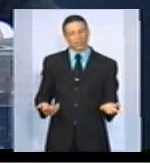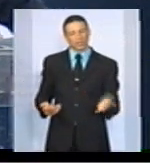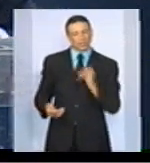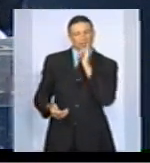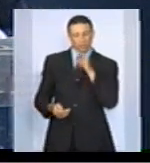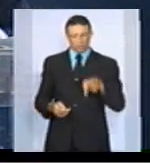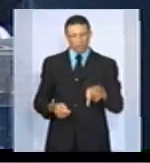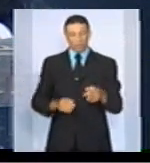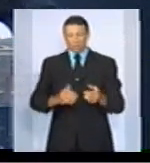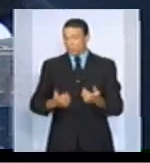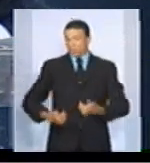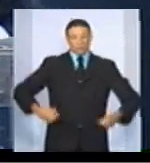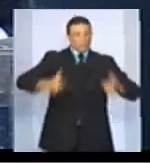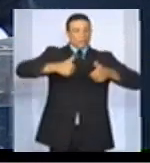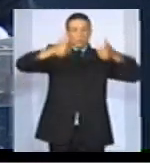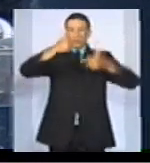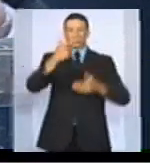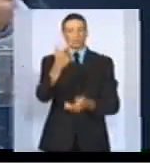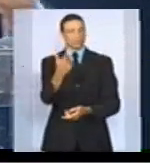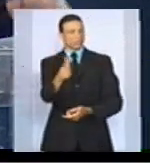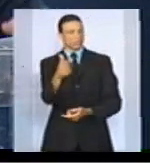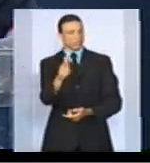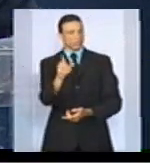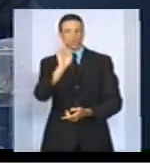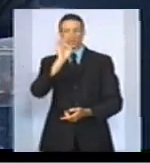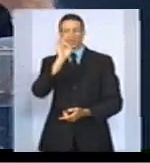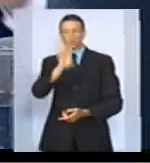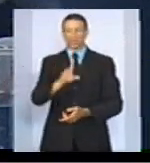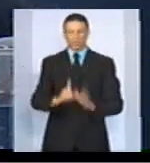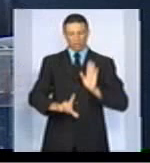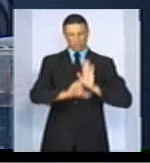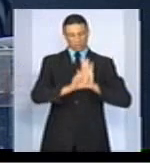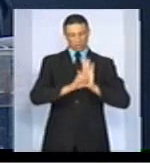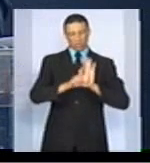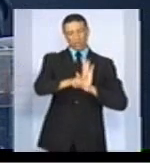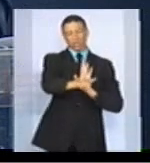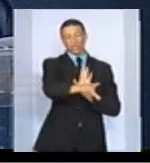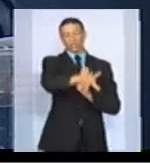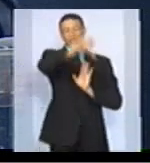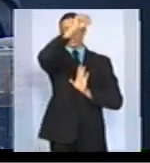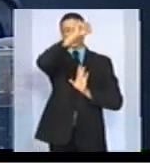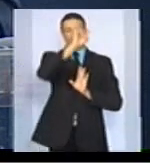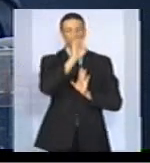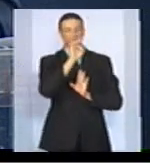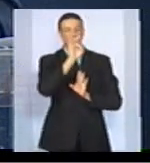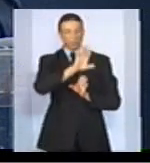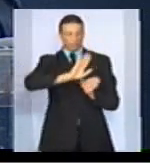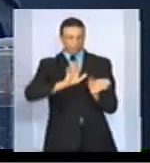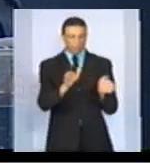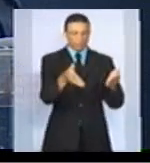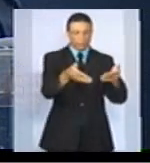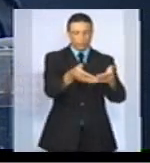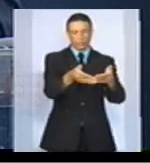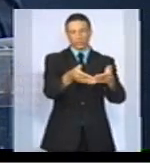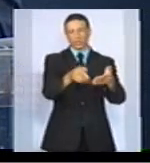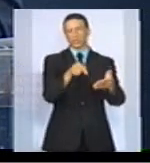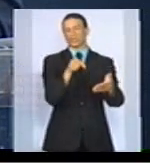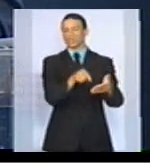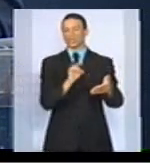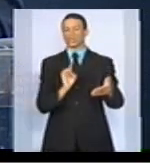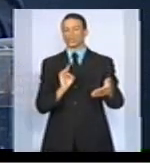respeito ao mérito desse conteúdo mas diz respeito a escolha do legislador por afetar especificamente aquela